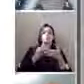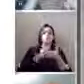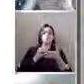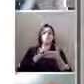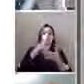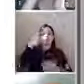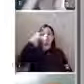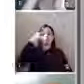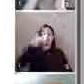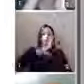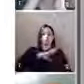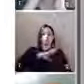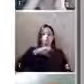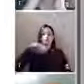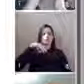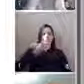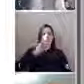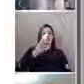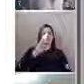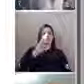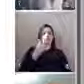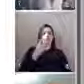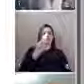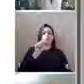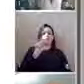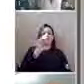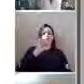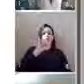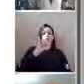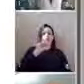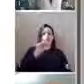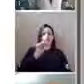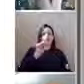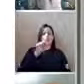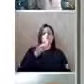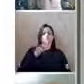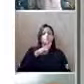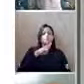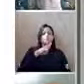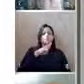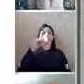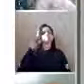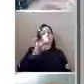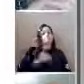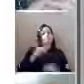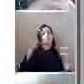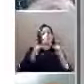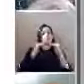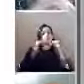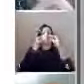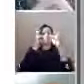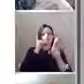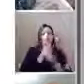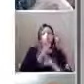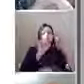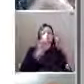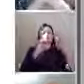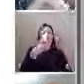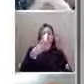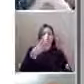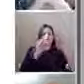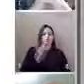da Michaelis, da Melhoramentos, teve um rendimento menor ainda, né? Nós encontramos 48 equivalentes